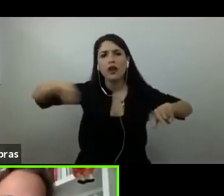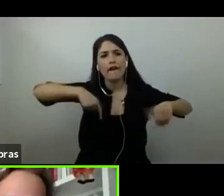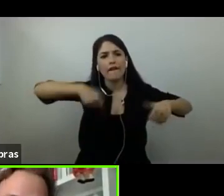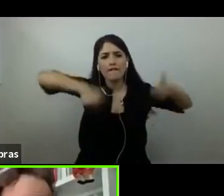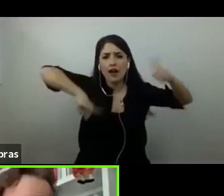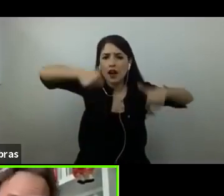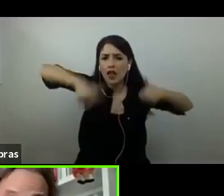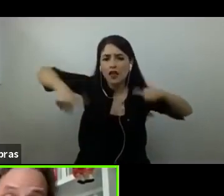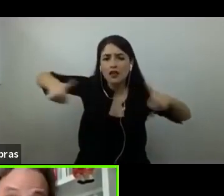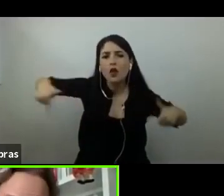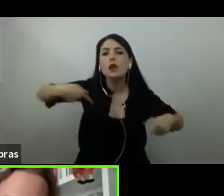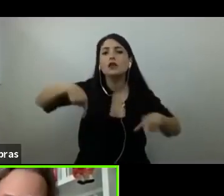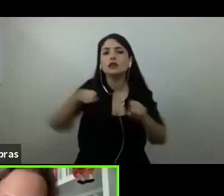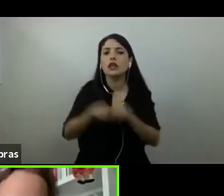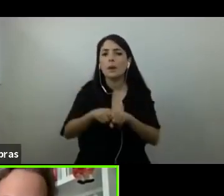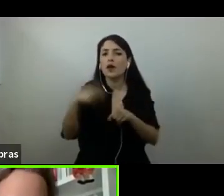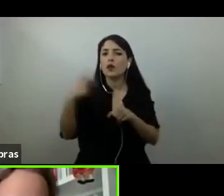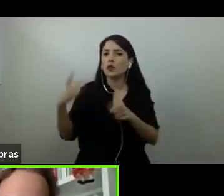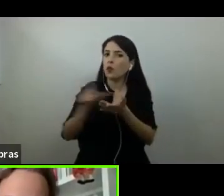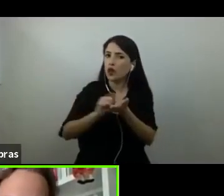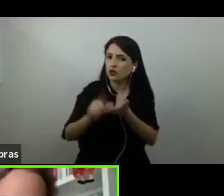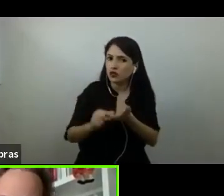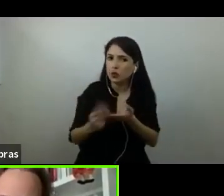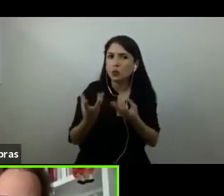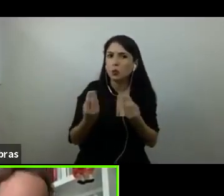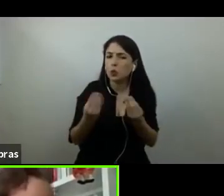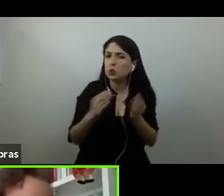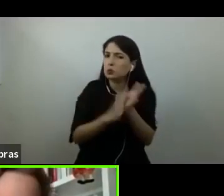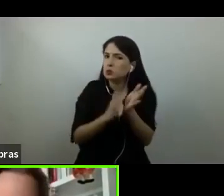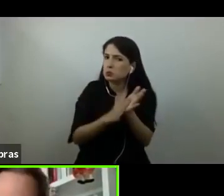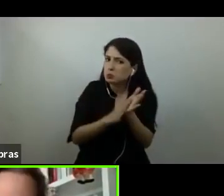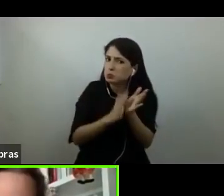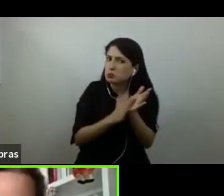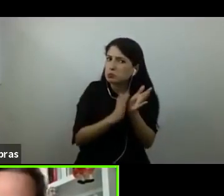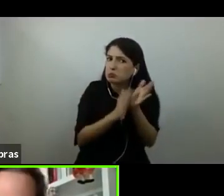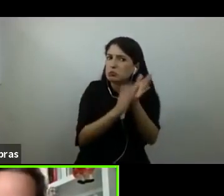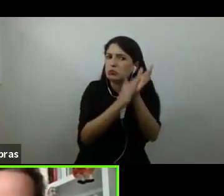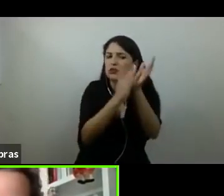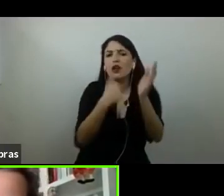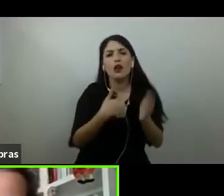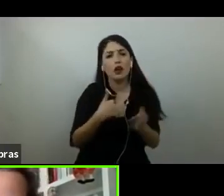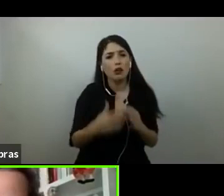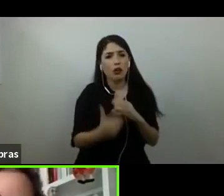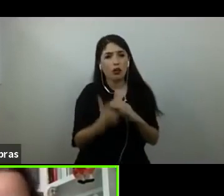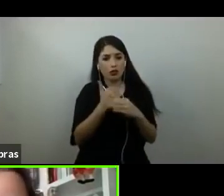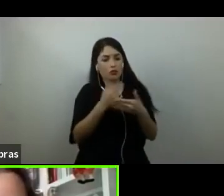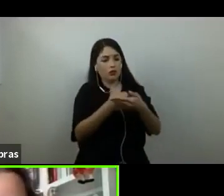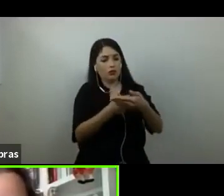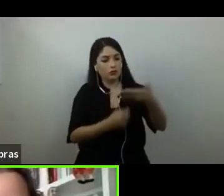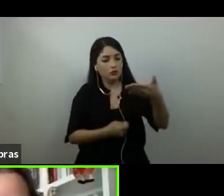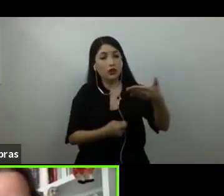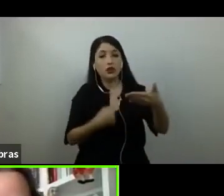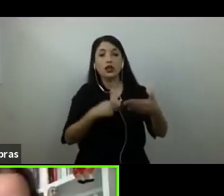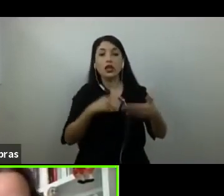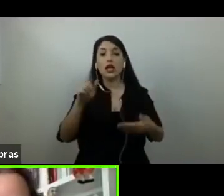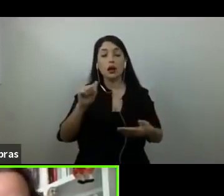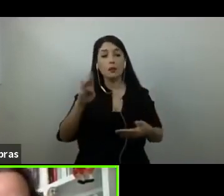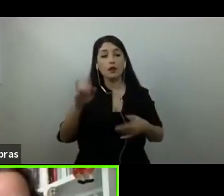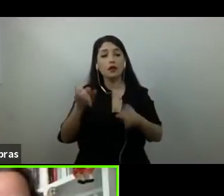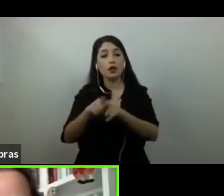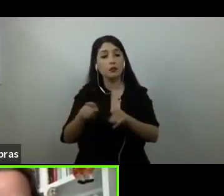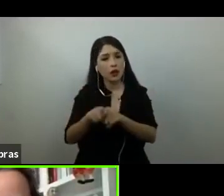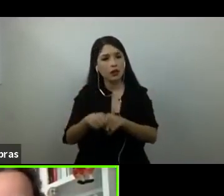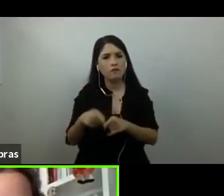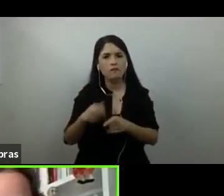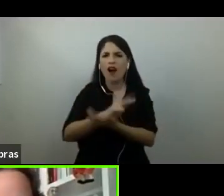e sobre o teu artigo, que foi muitíssimo elogiado. Né? Eu recebi, e a Gabi também, né, Gabi? Nós recebemos centenas de mensagens